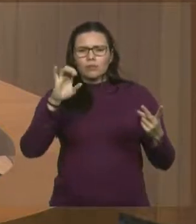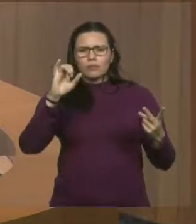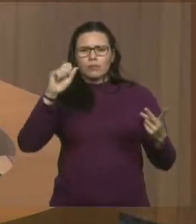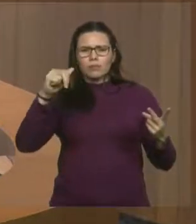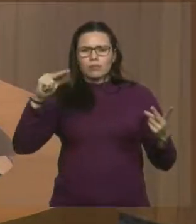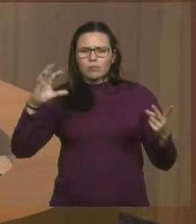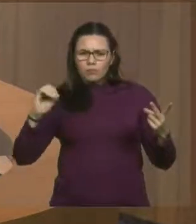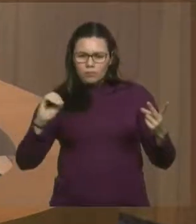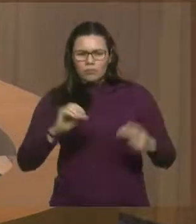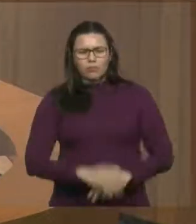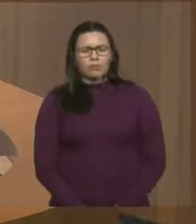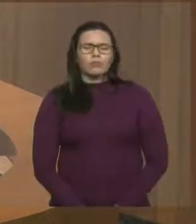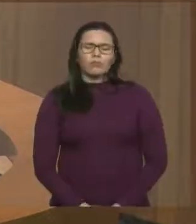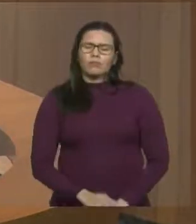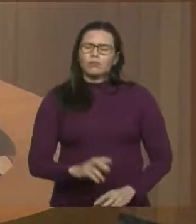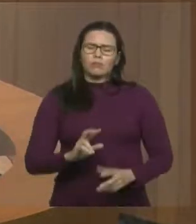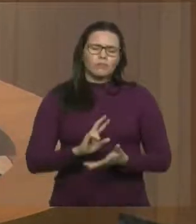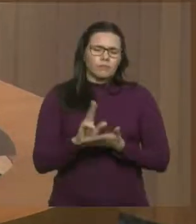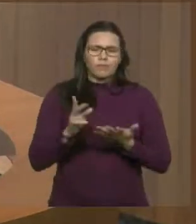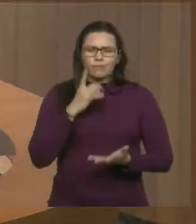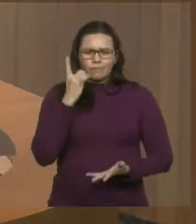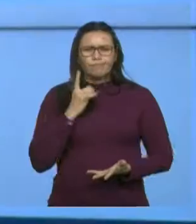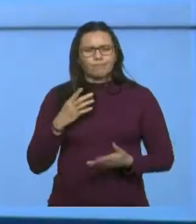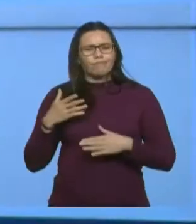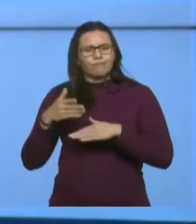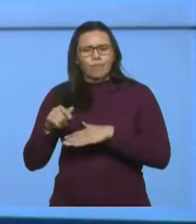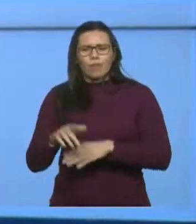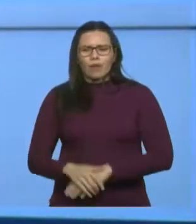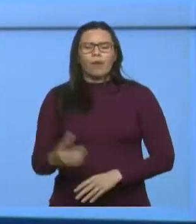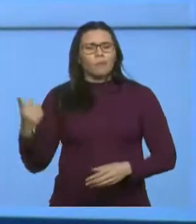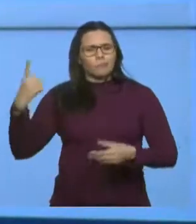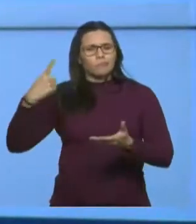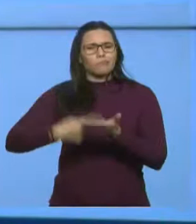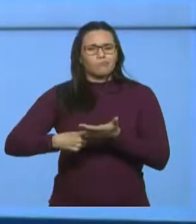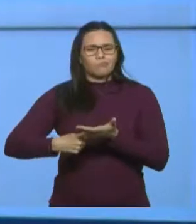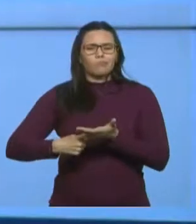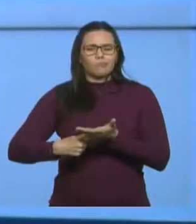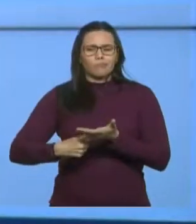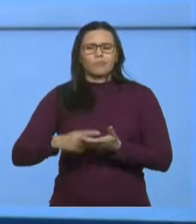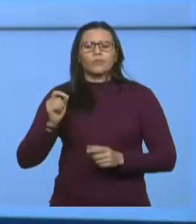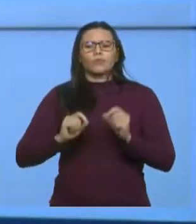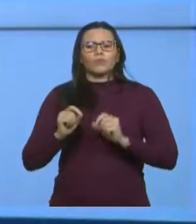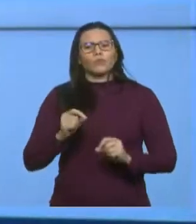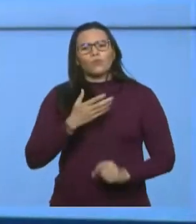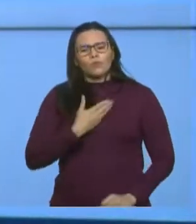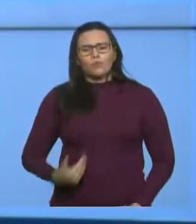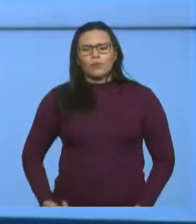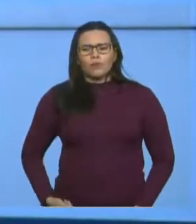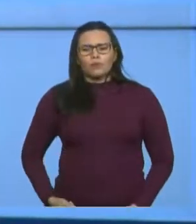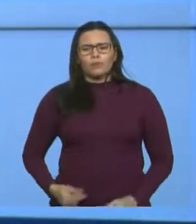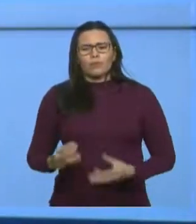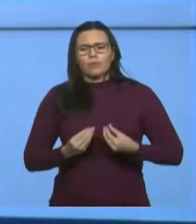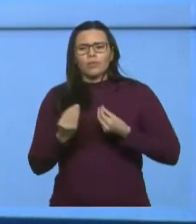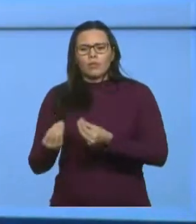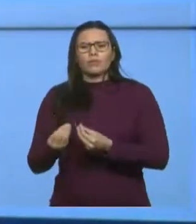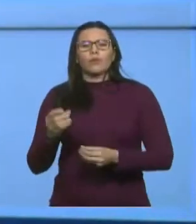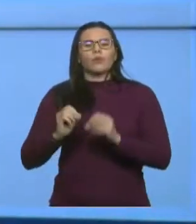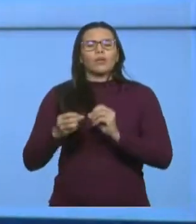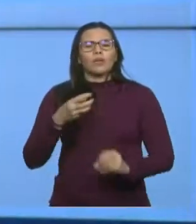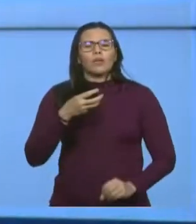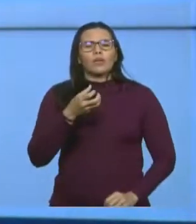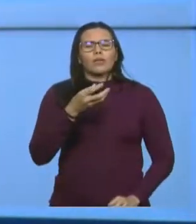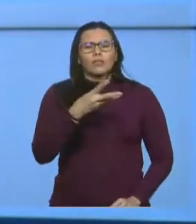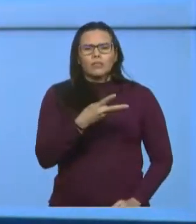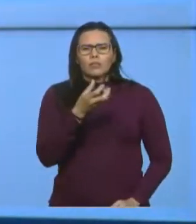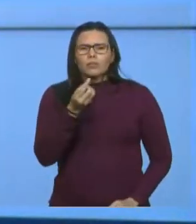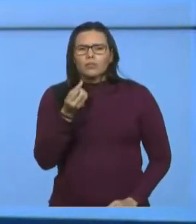dessa questão. E após aquele momento ficou pactuado que o governo do Estado transferiria cerca de R$360 mil por mês